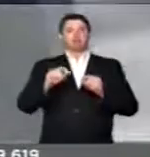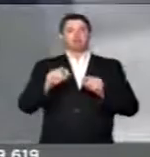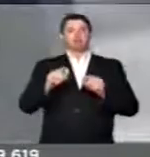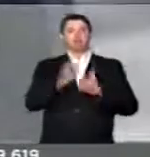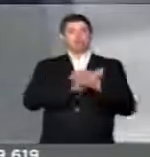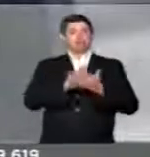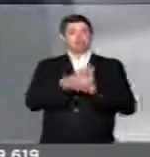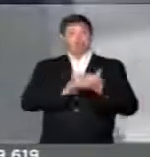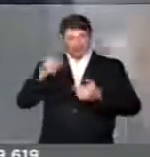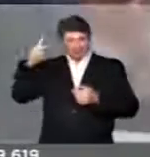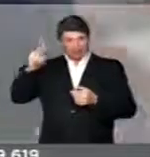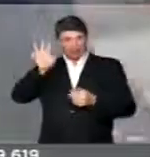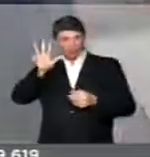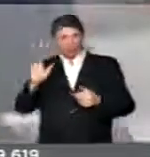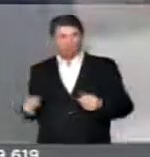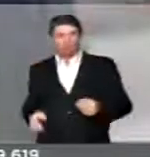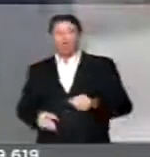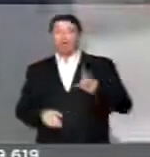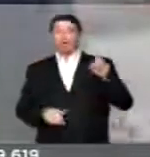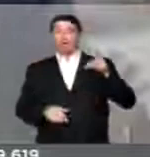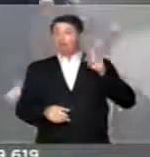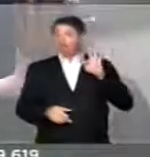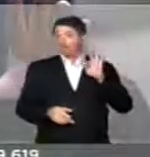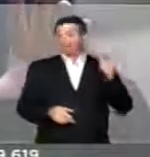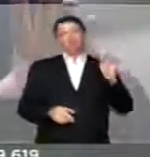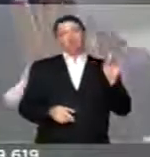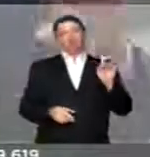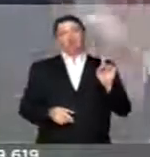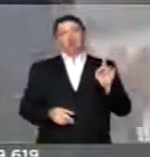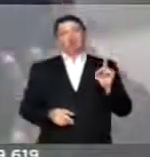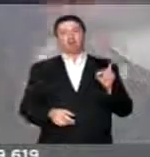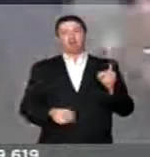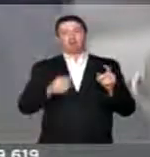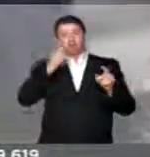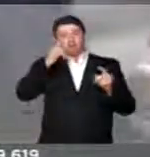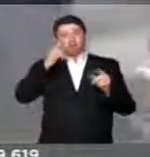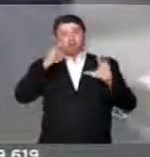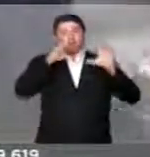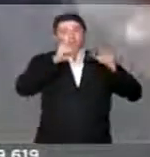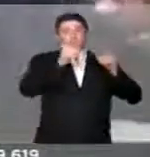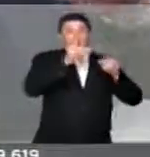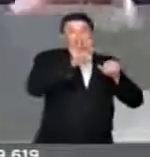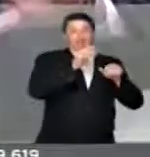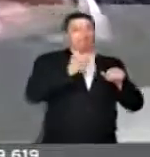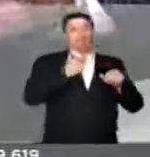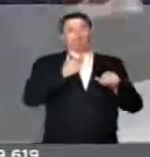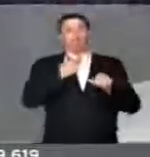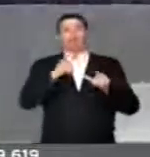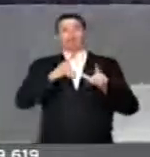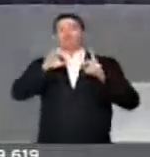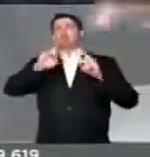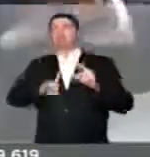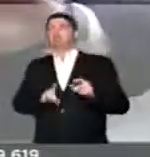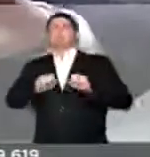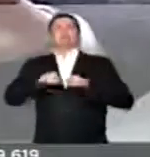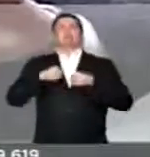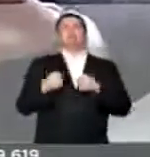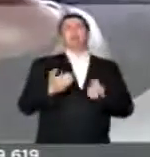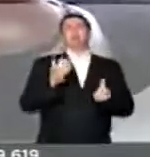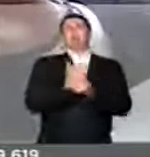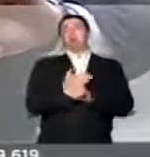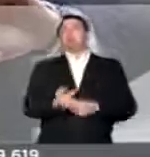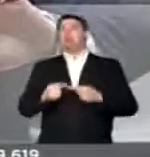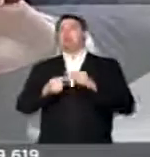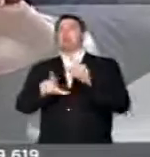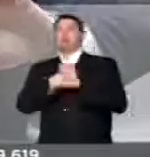dele. Lá não. Aí quando chega nos dele, não. Lá tem direito a tudo, devido ao processo